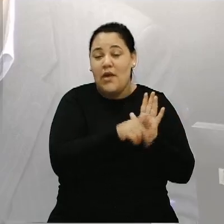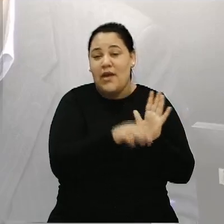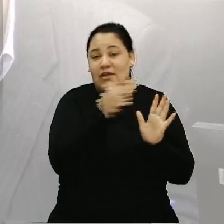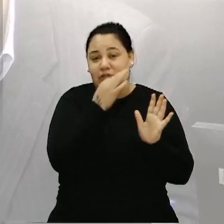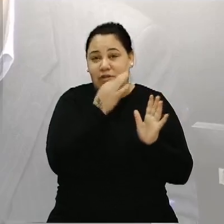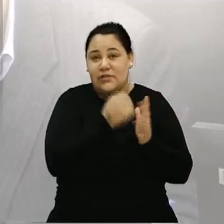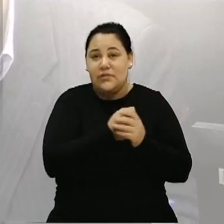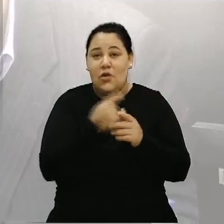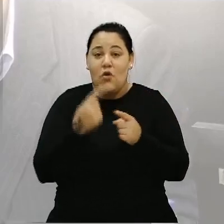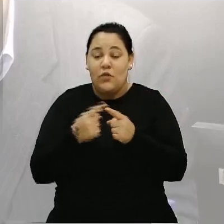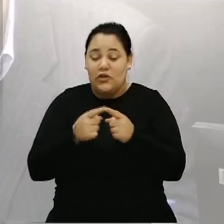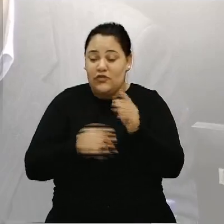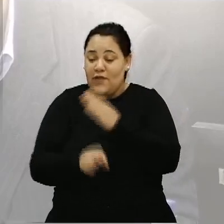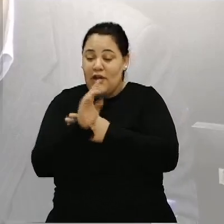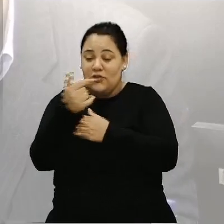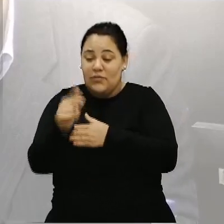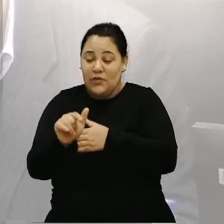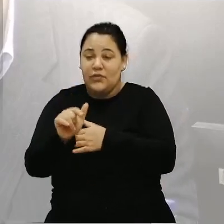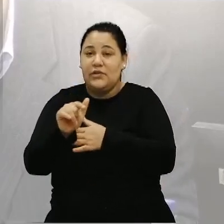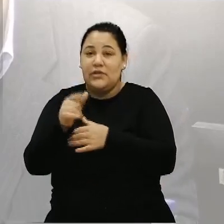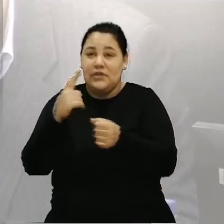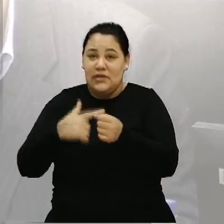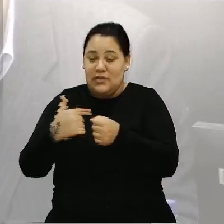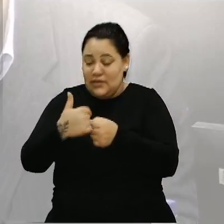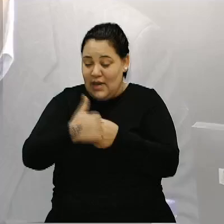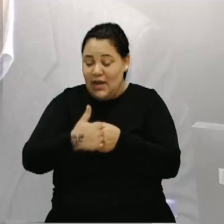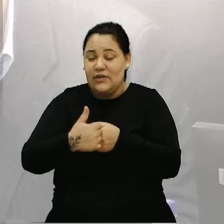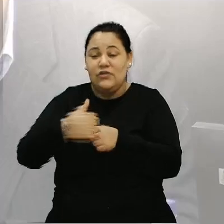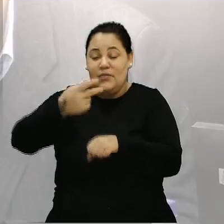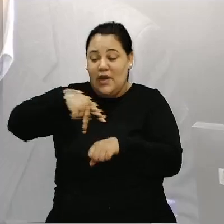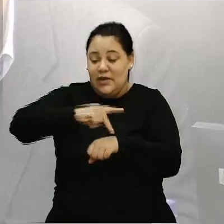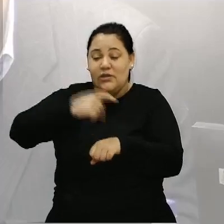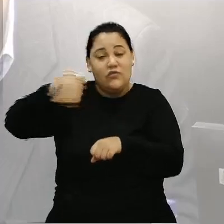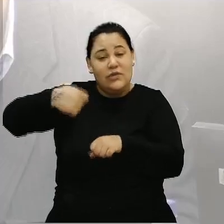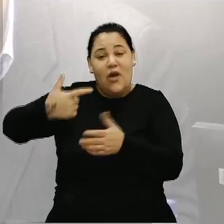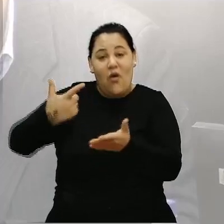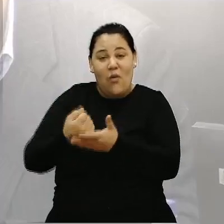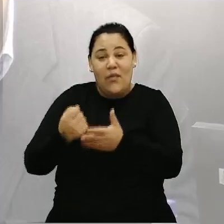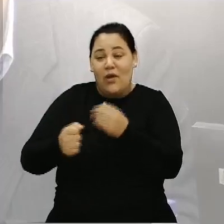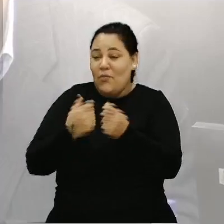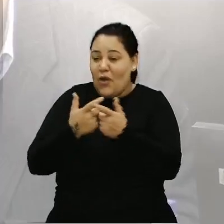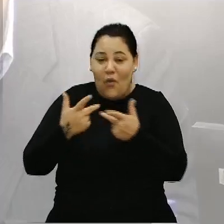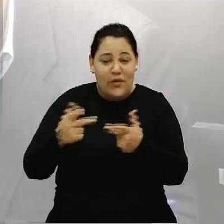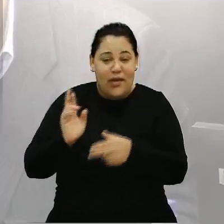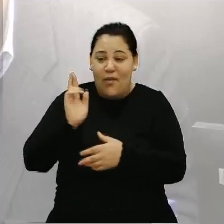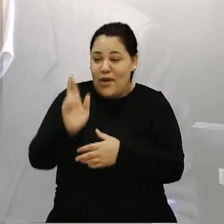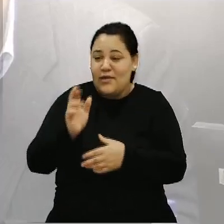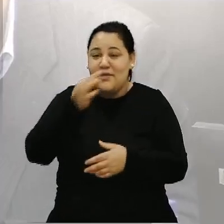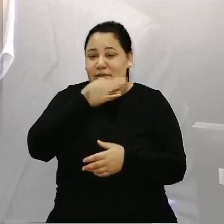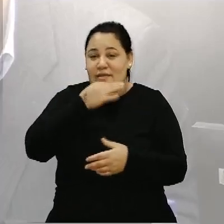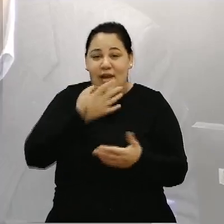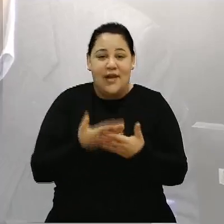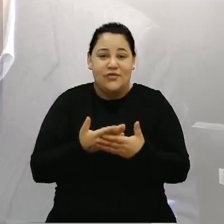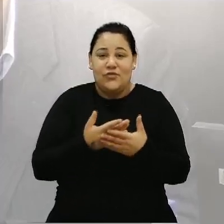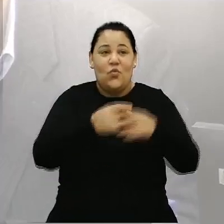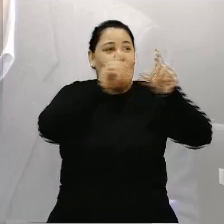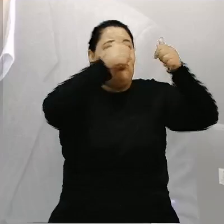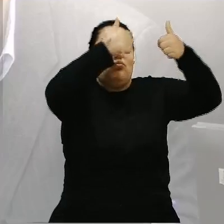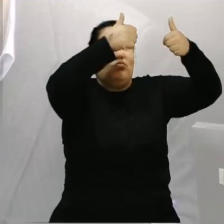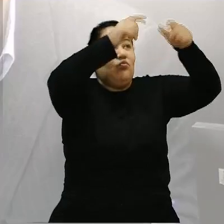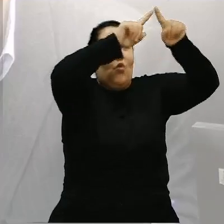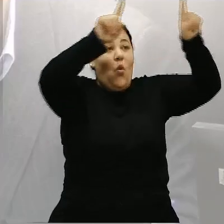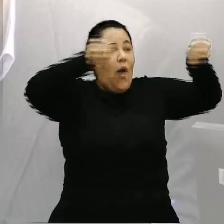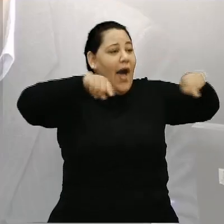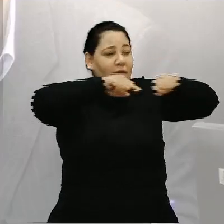para outra cidade, para outro país, a gente quer trazer algo que represente aquela cidade. Seja um quadro, seja um colar, seja uma estátua, seja qualquer tipo